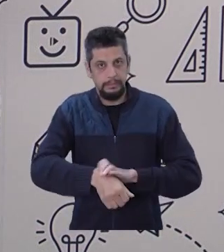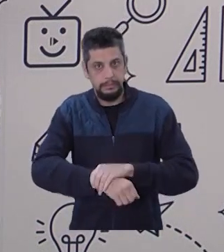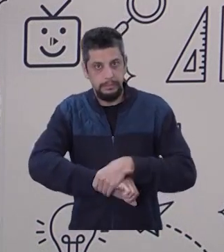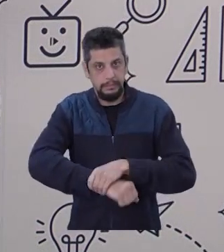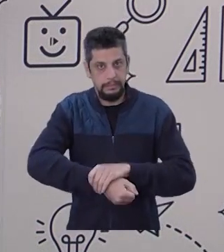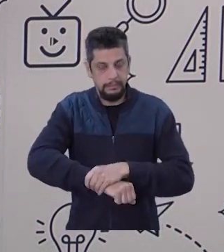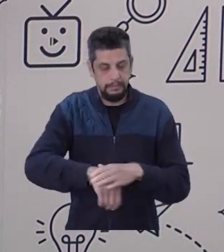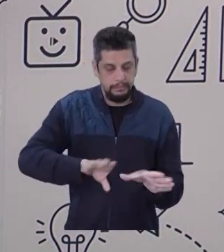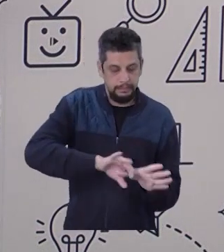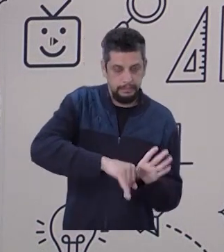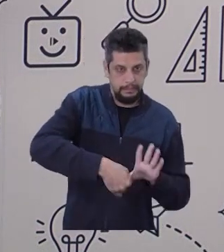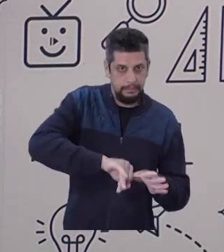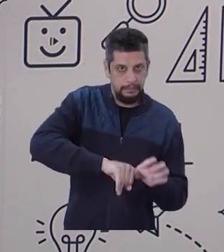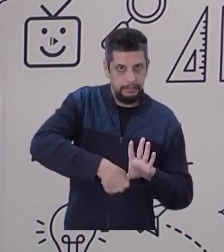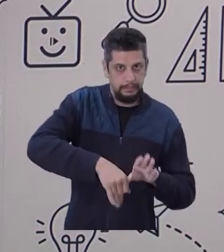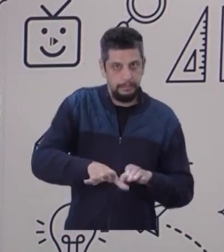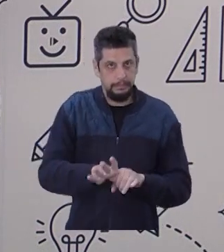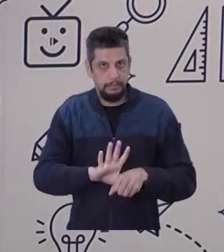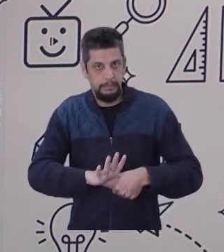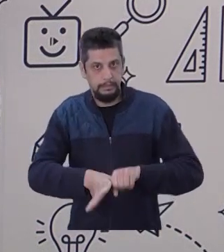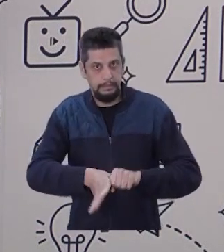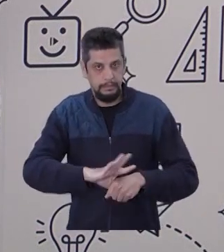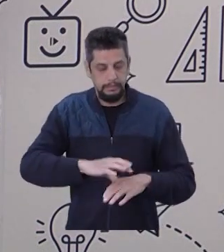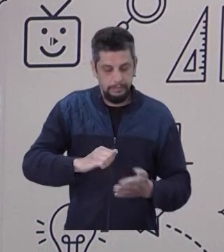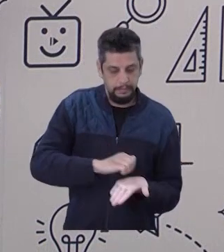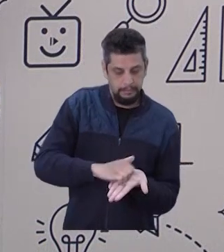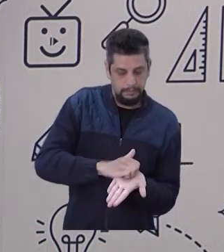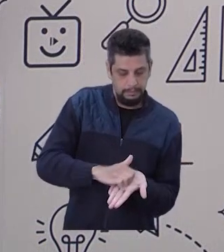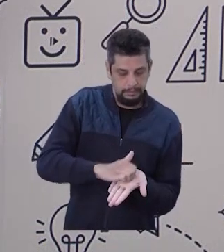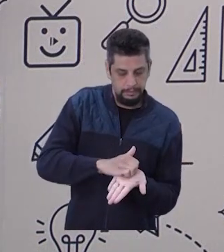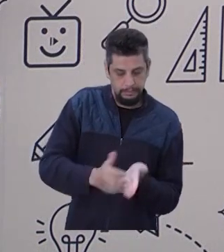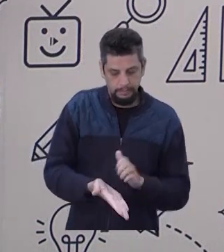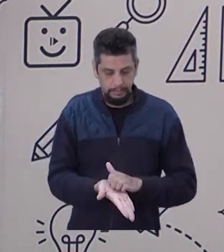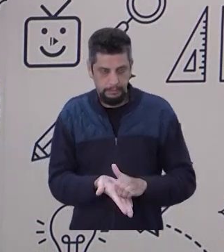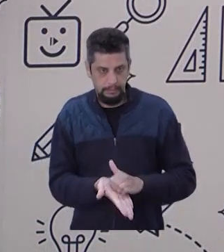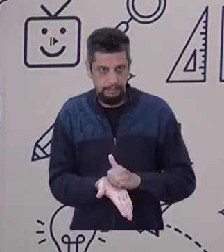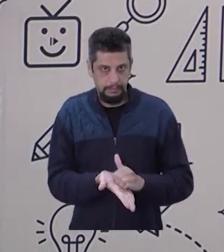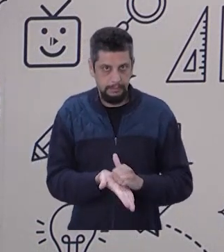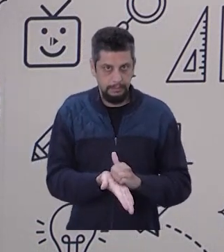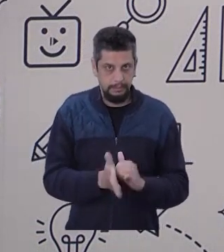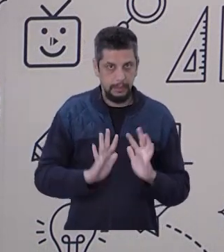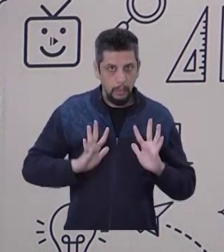Nas mãozinhas, nos dedinhos, nas unhas, em tudo.